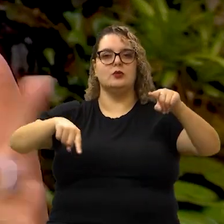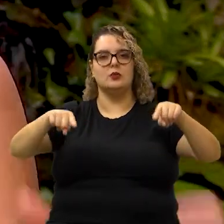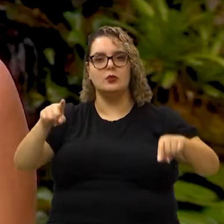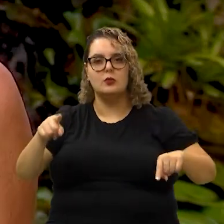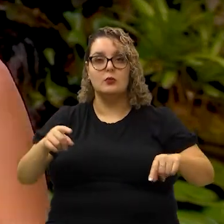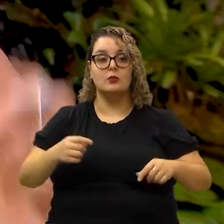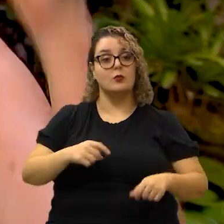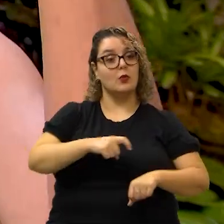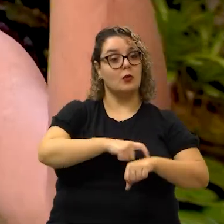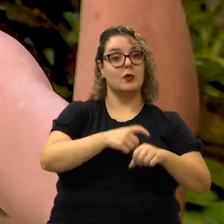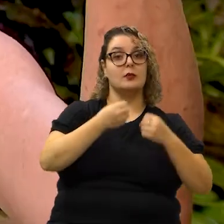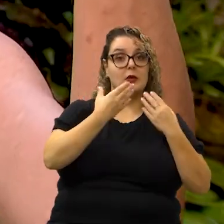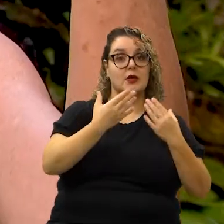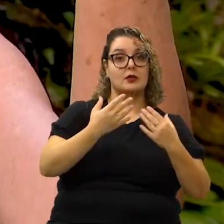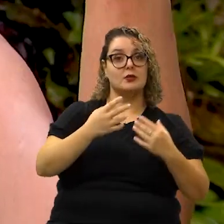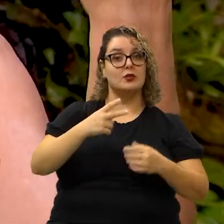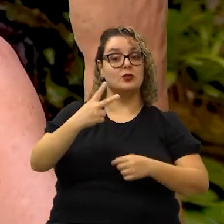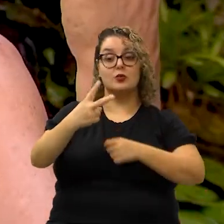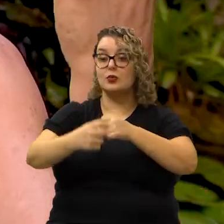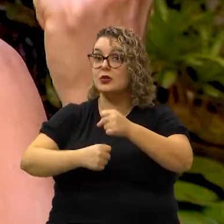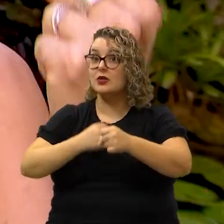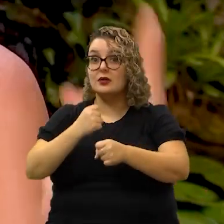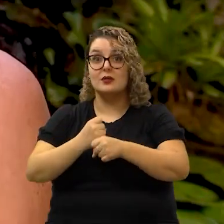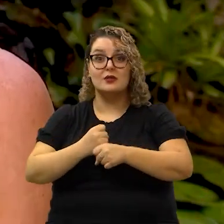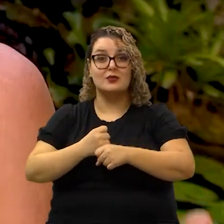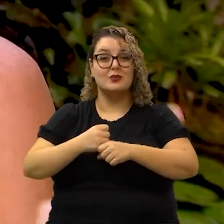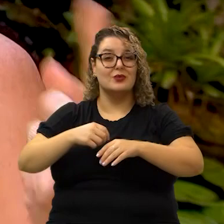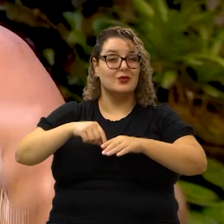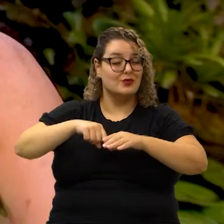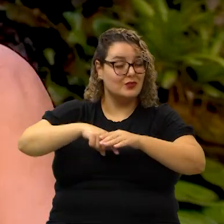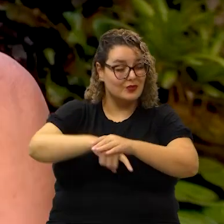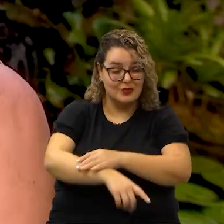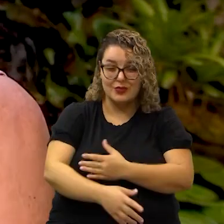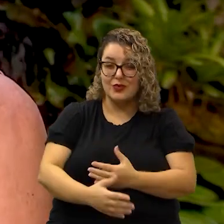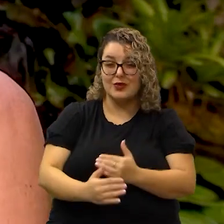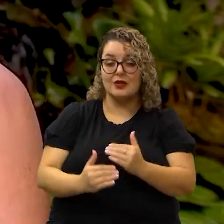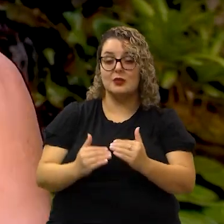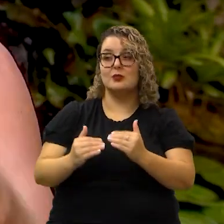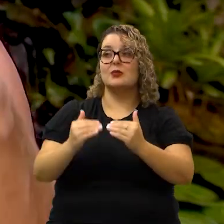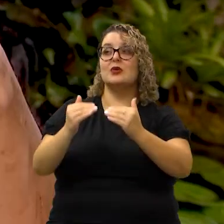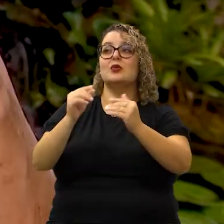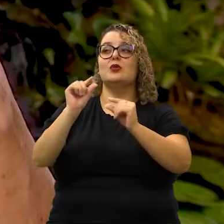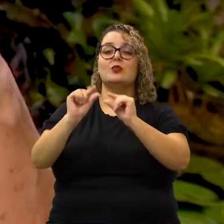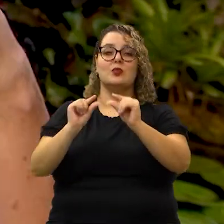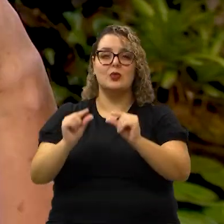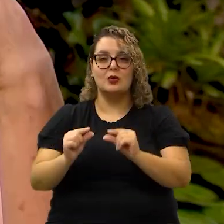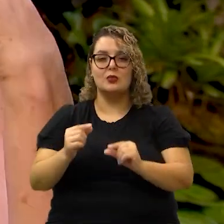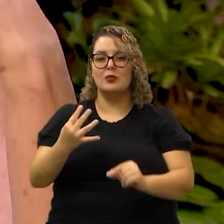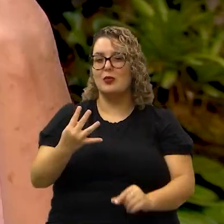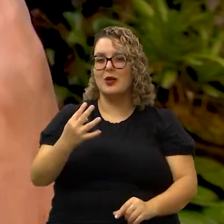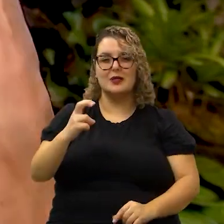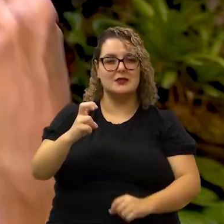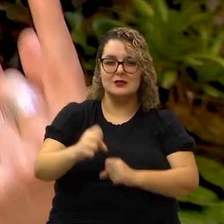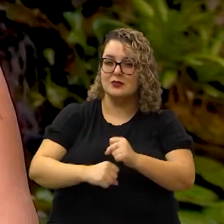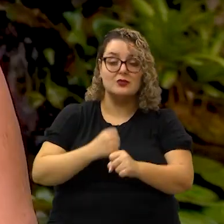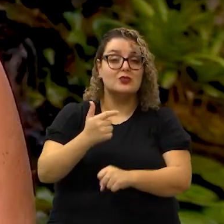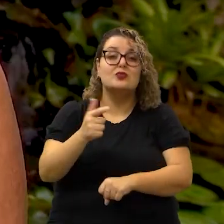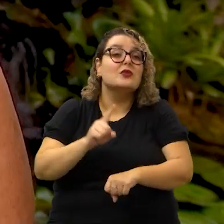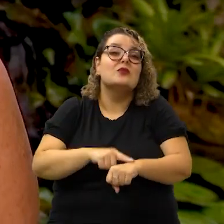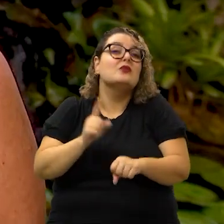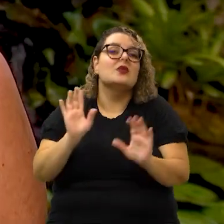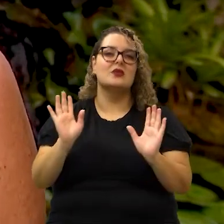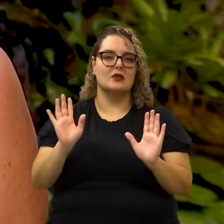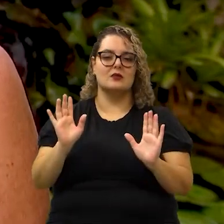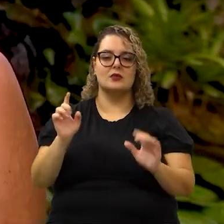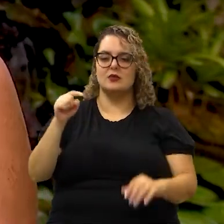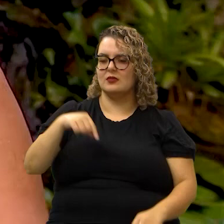né? Aquela montanha russa, uma hora eu estou bem. Pode passar 2 anos, eu estou lá embaixo ainda, subo um pouquinho. 4, 5 anos, não